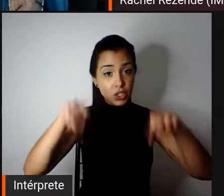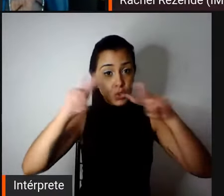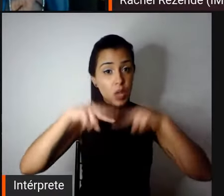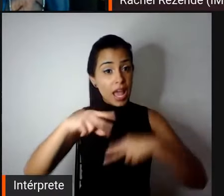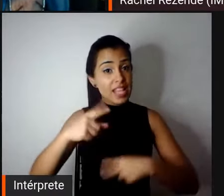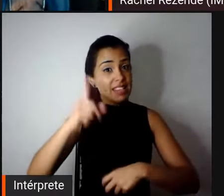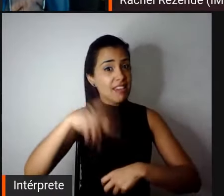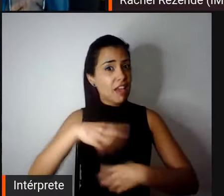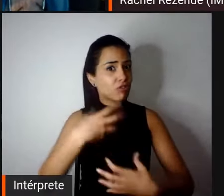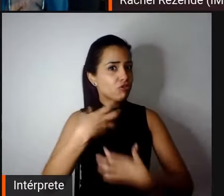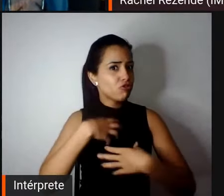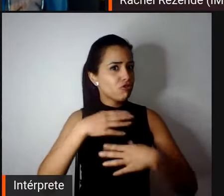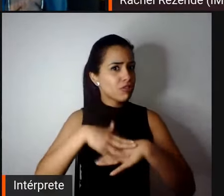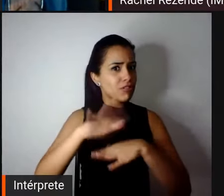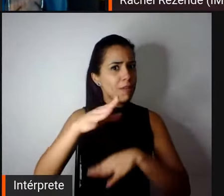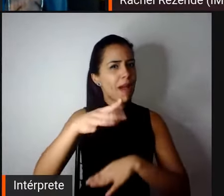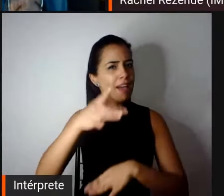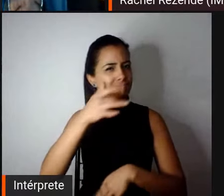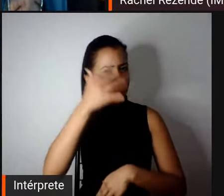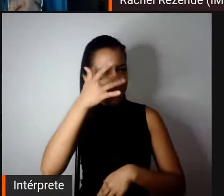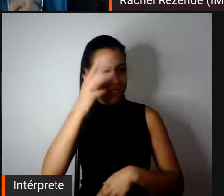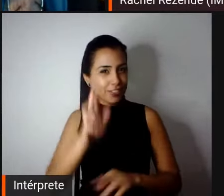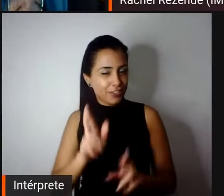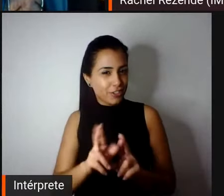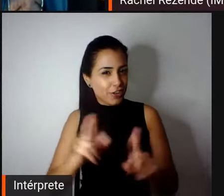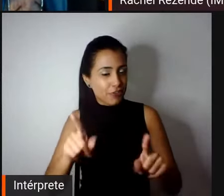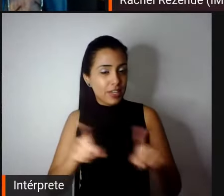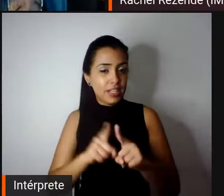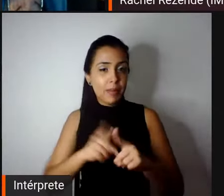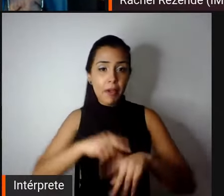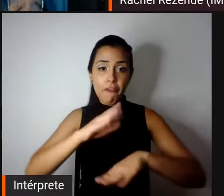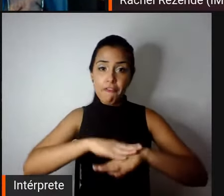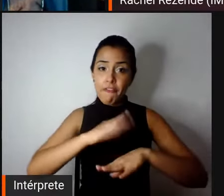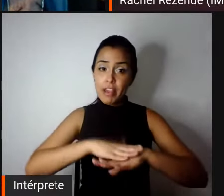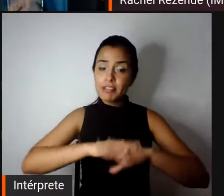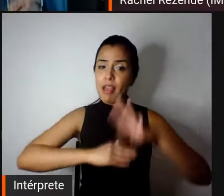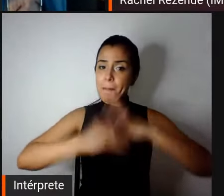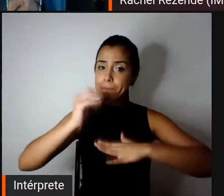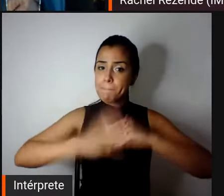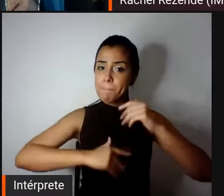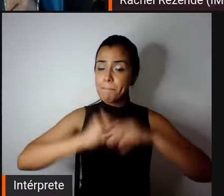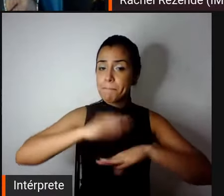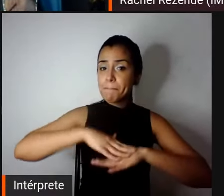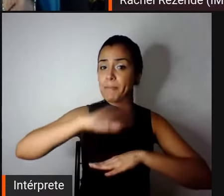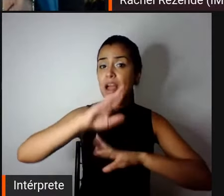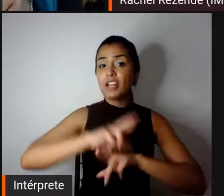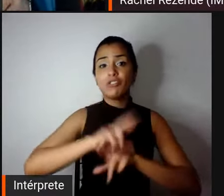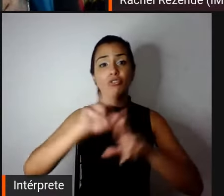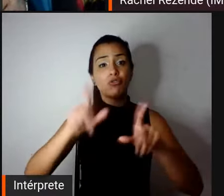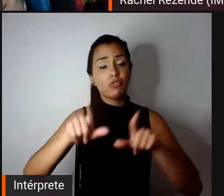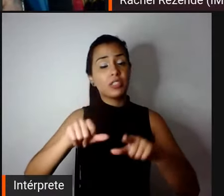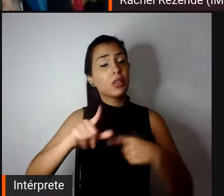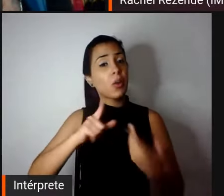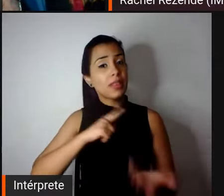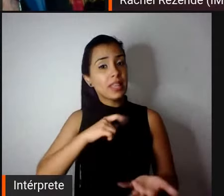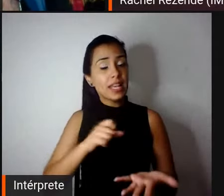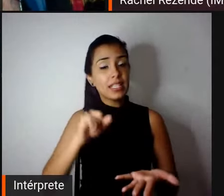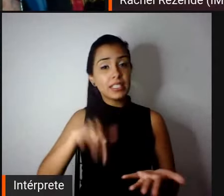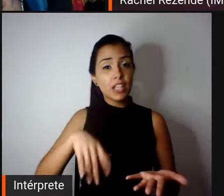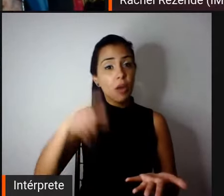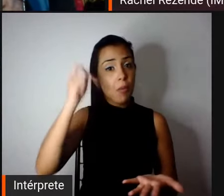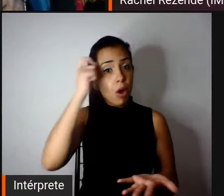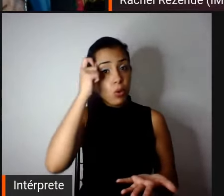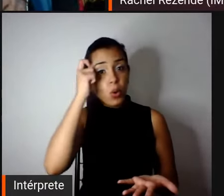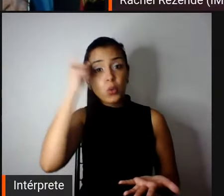descolados do fazer, das práticas, né, que são muitas, né, quer dizer, há uma cultura material que a